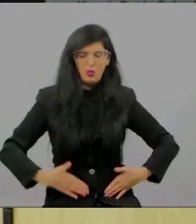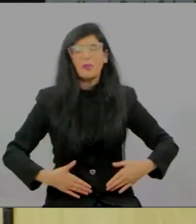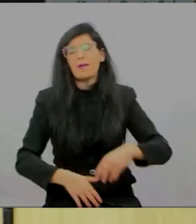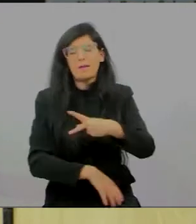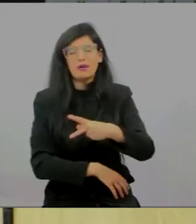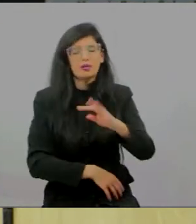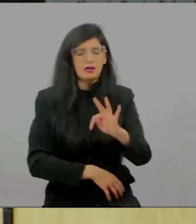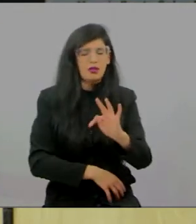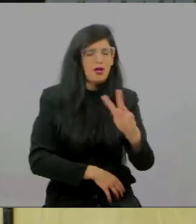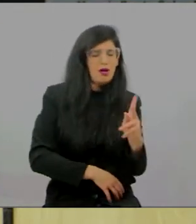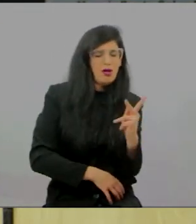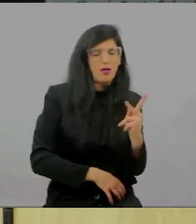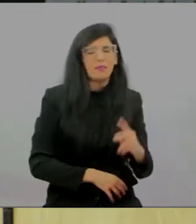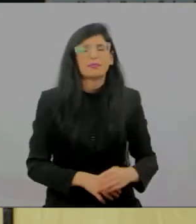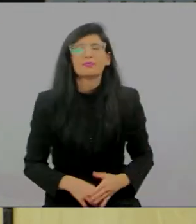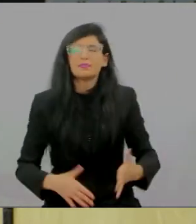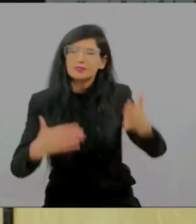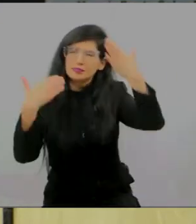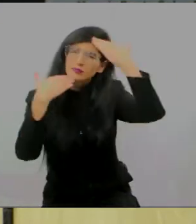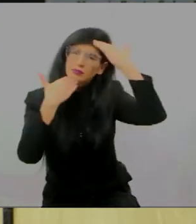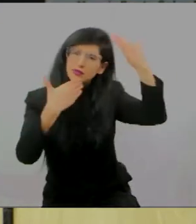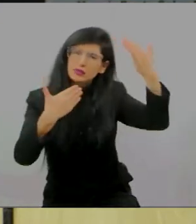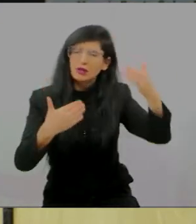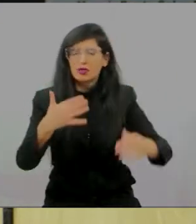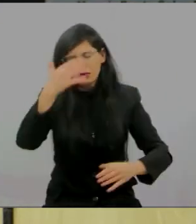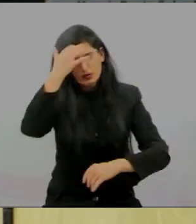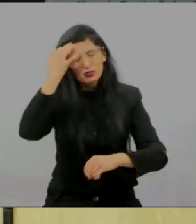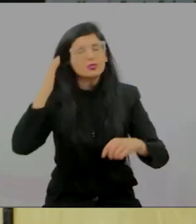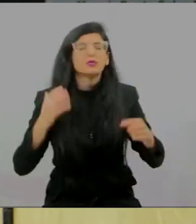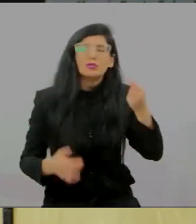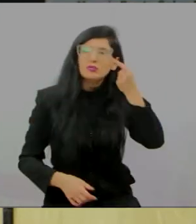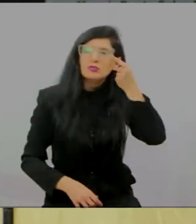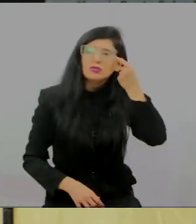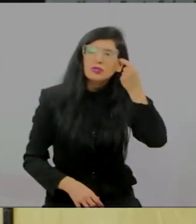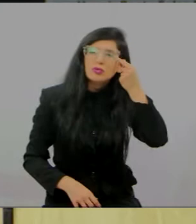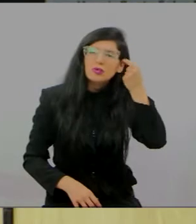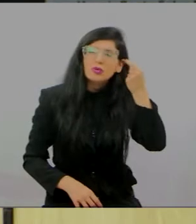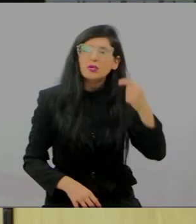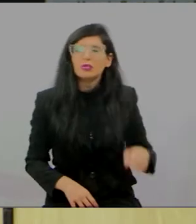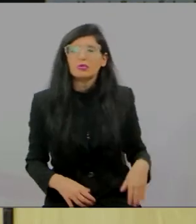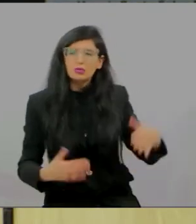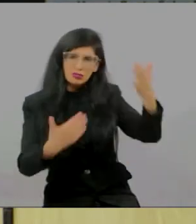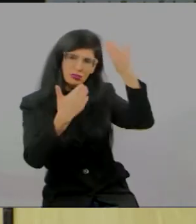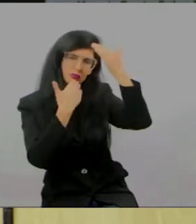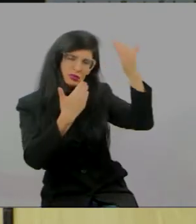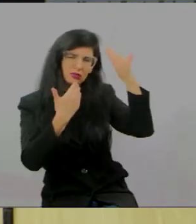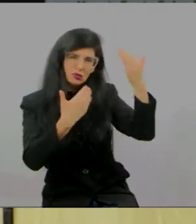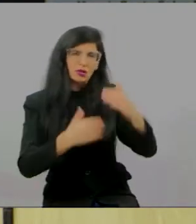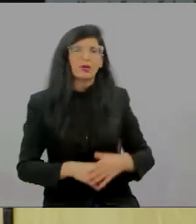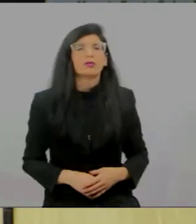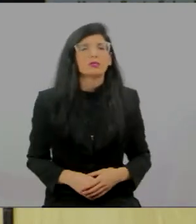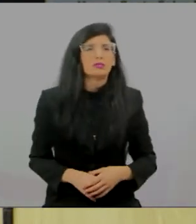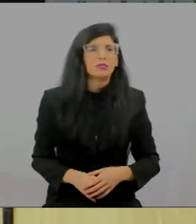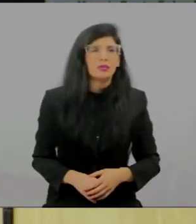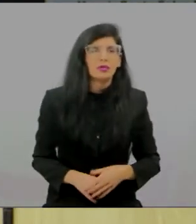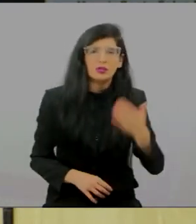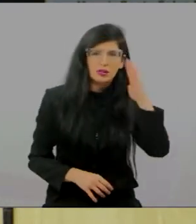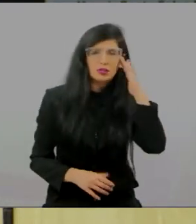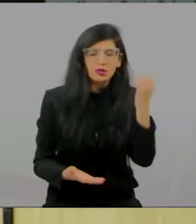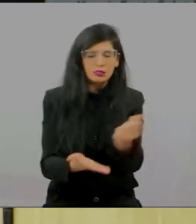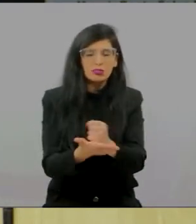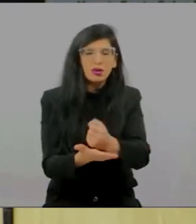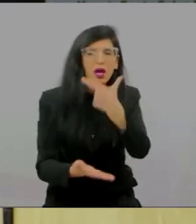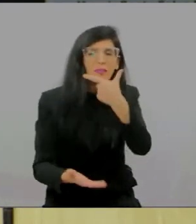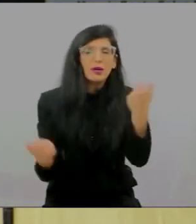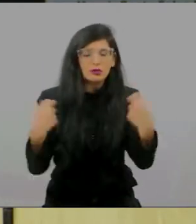compreensão e aos préstimos do excelentíssimo senhor João Dória e, antecipando agradecimento pela atenção dispensada, subscrevemos. Vereador